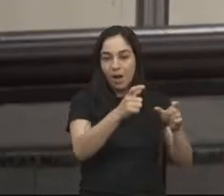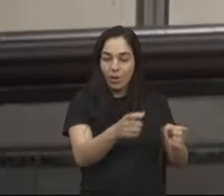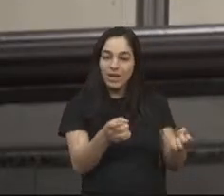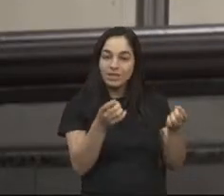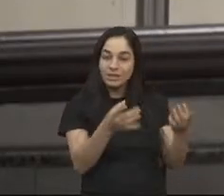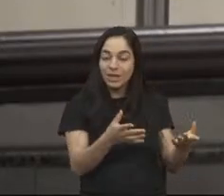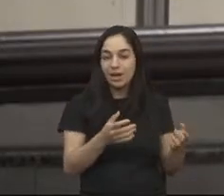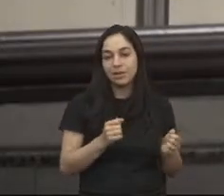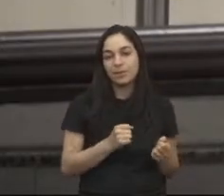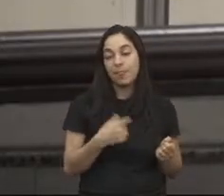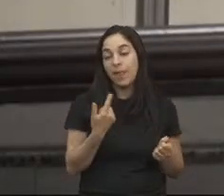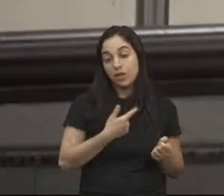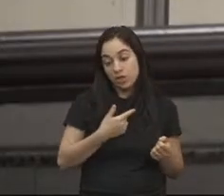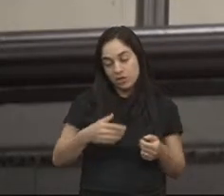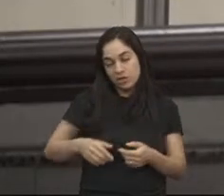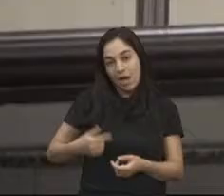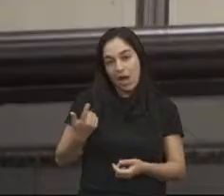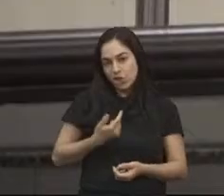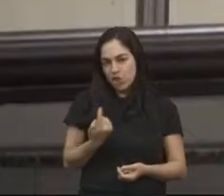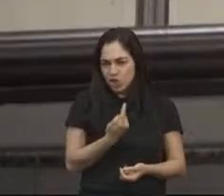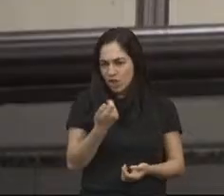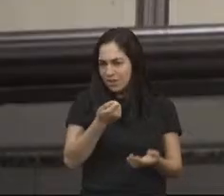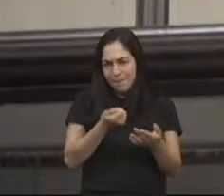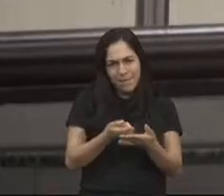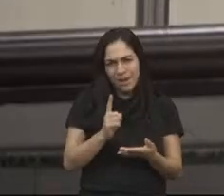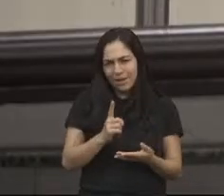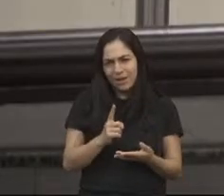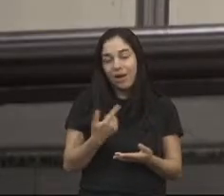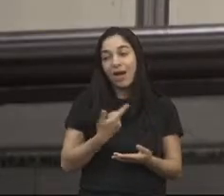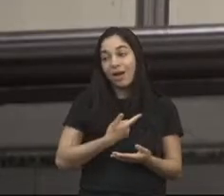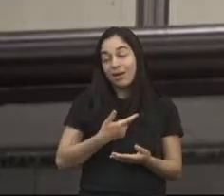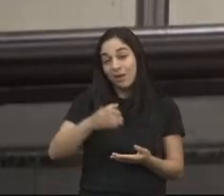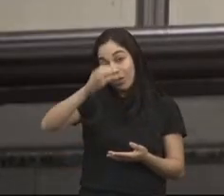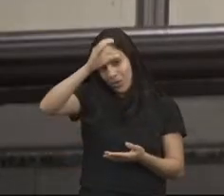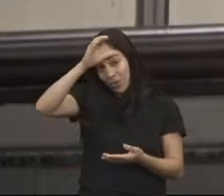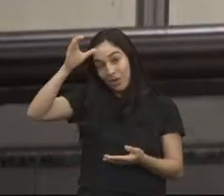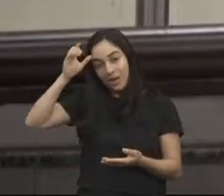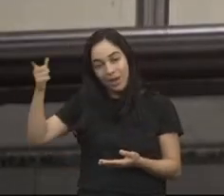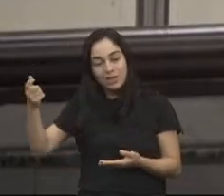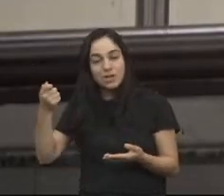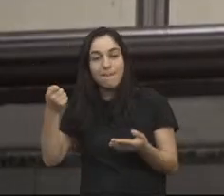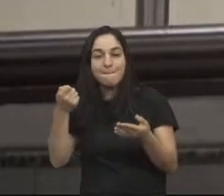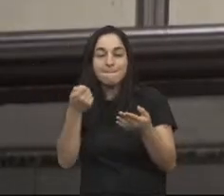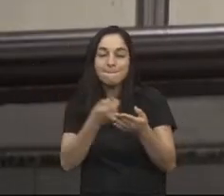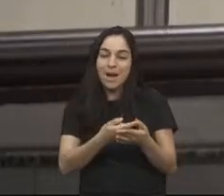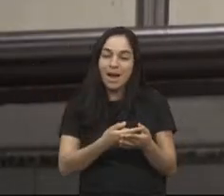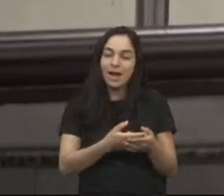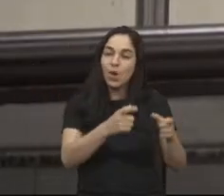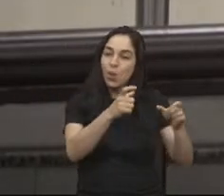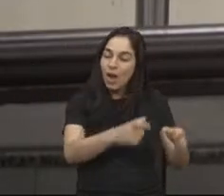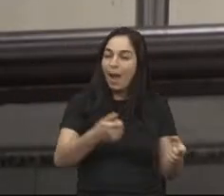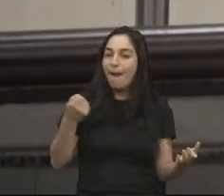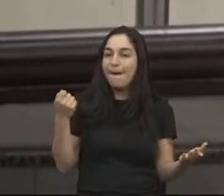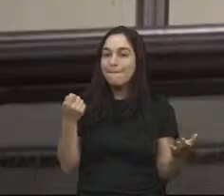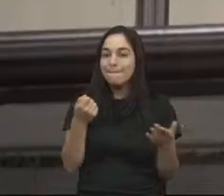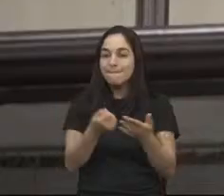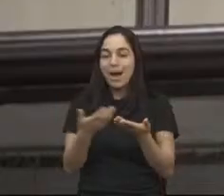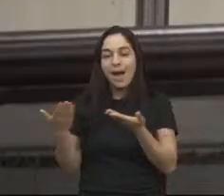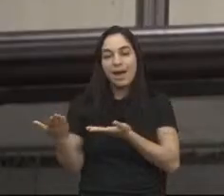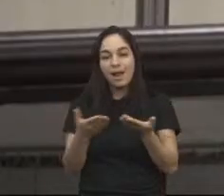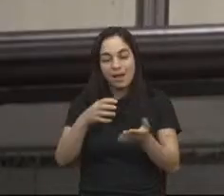a gente não pode tirar do bolso da gente, a gente ganha o frete. A gente tem que tirar do cliente. Fica caro para o cliente. O cliente